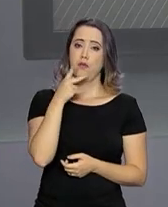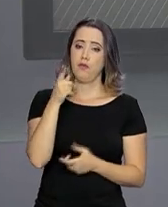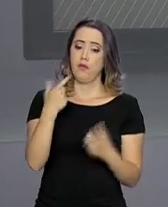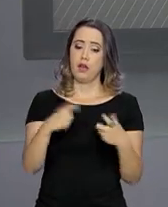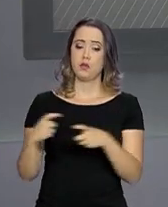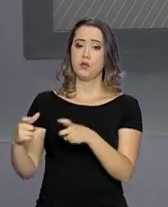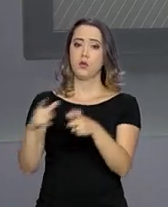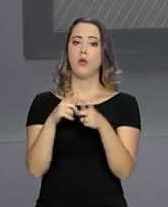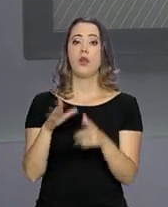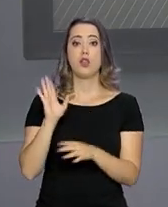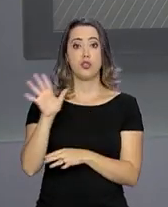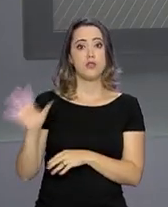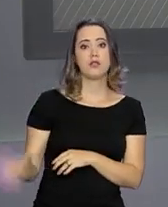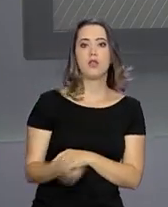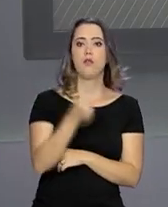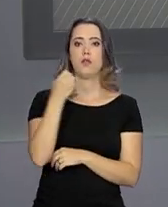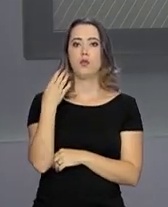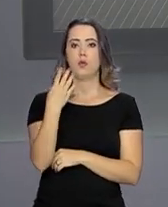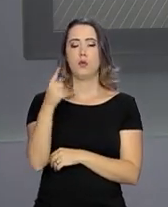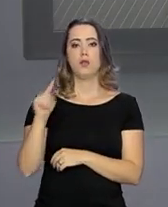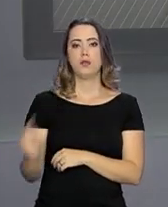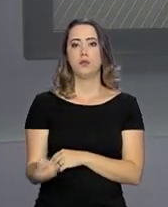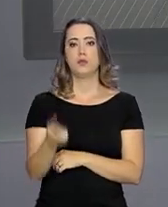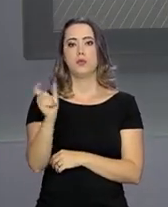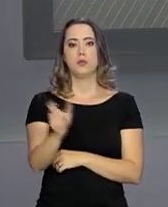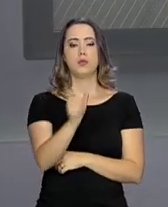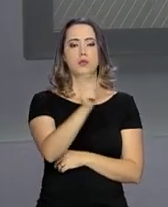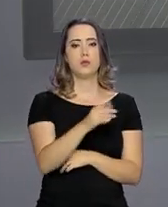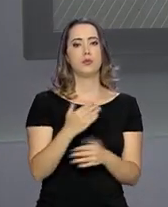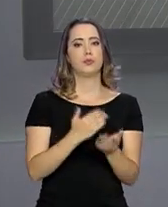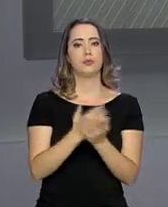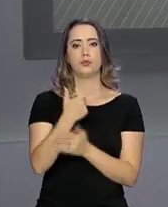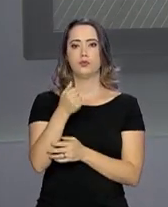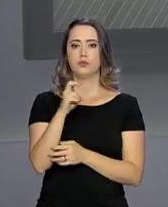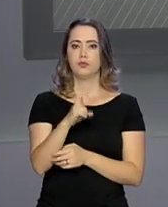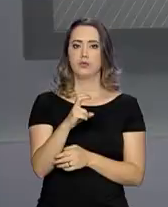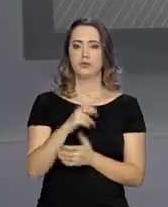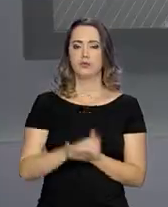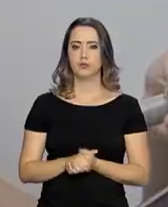no resgate de mais de 4 mil vítimas desde